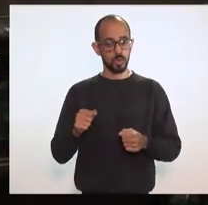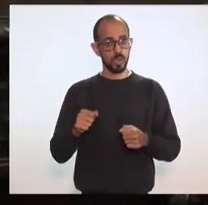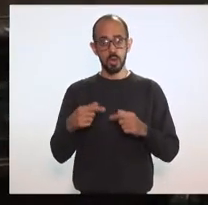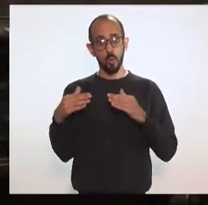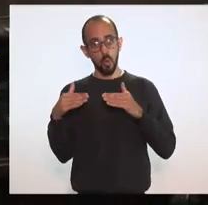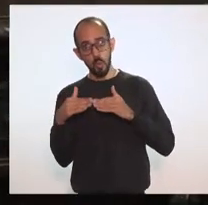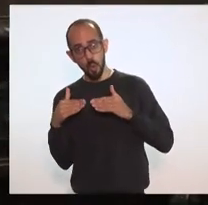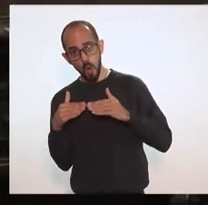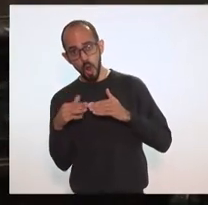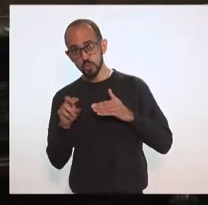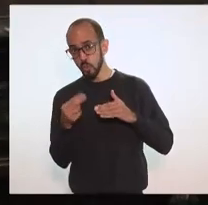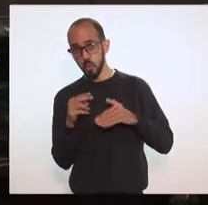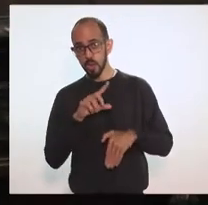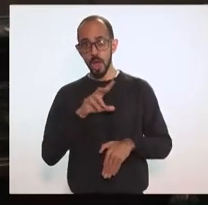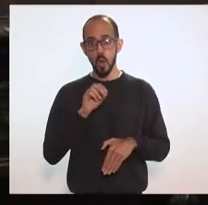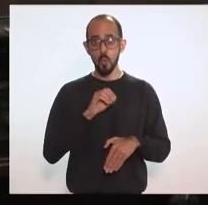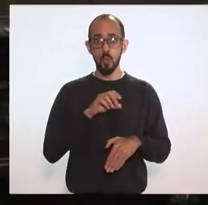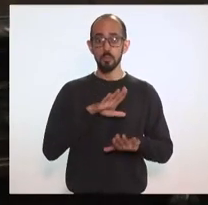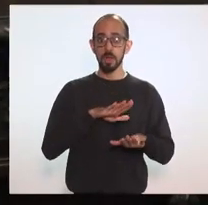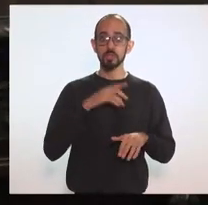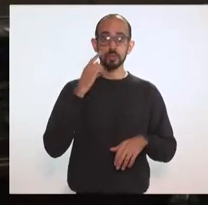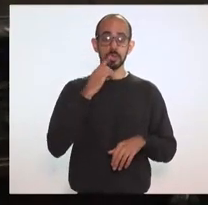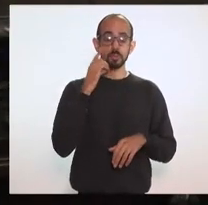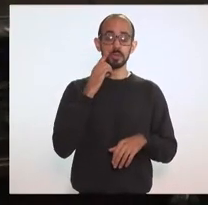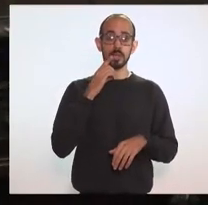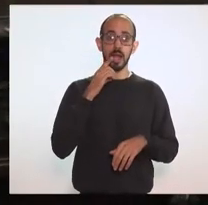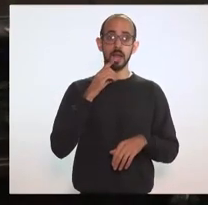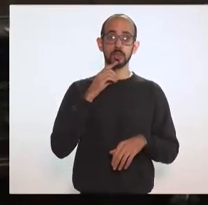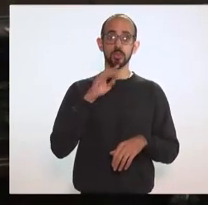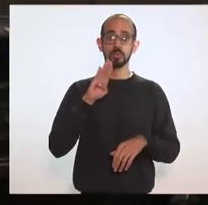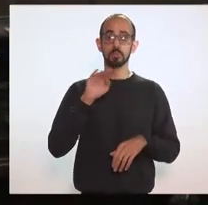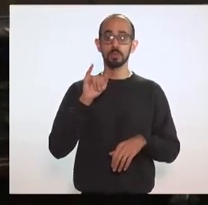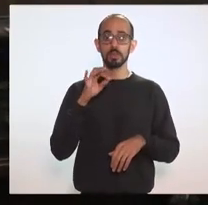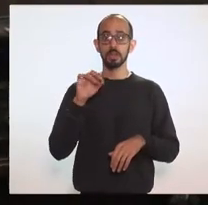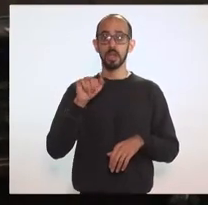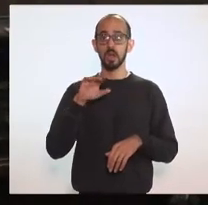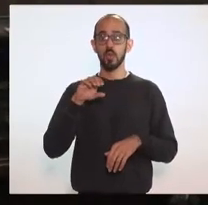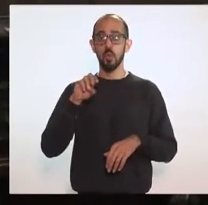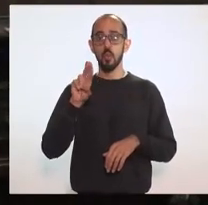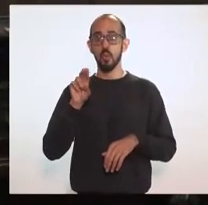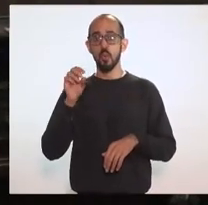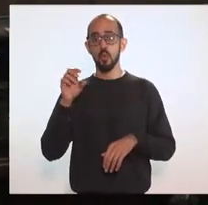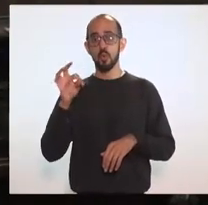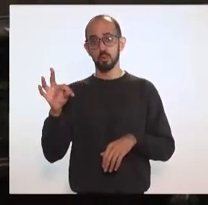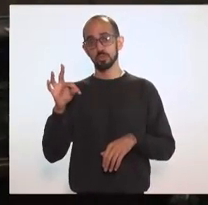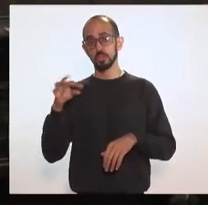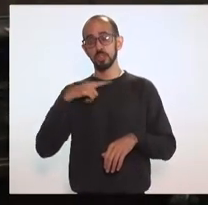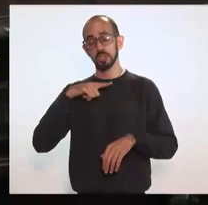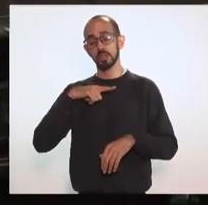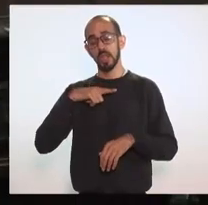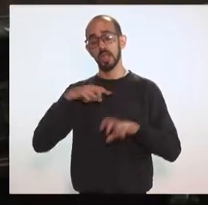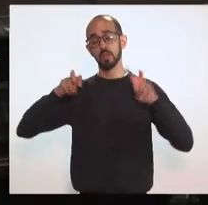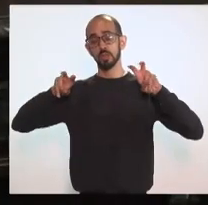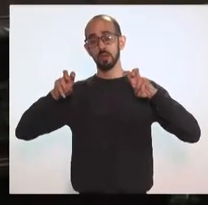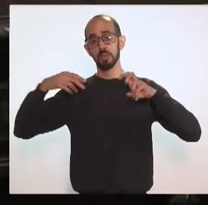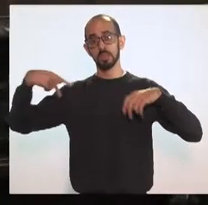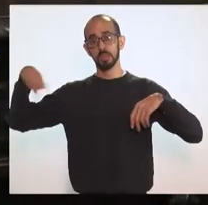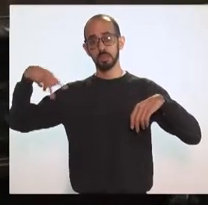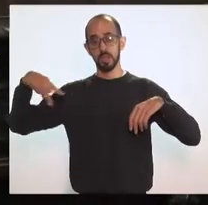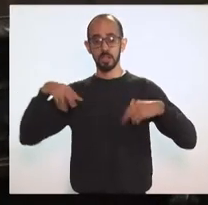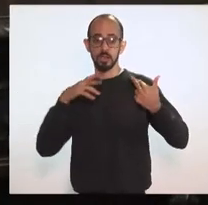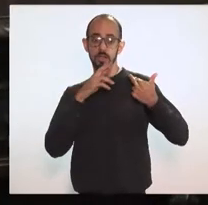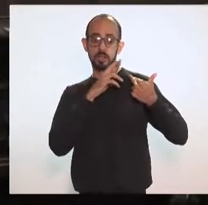na íntegra ou não faz o deputado o ex-deputado quanto que tá a legenda para educação conhece o tema é do ramo e